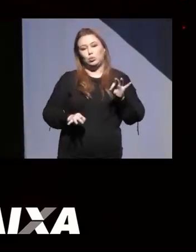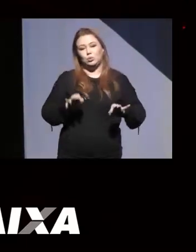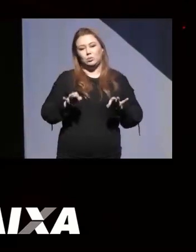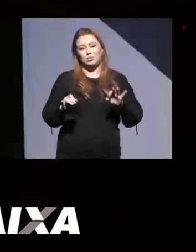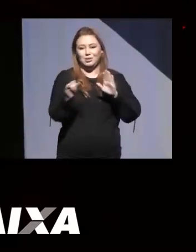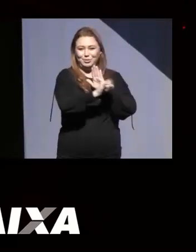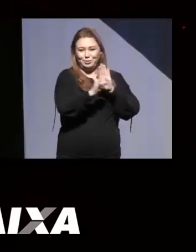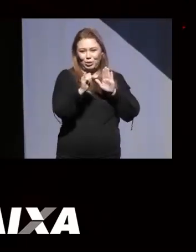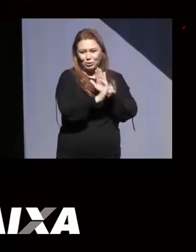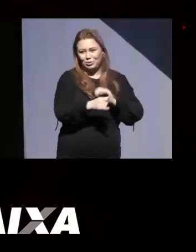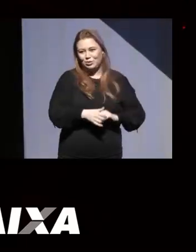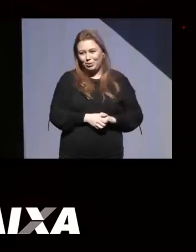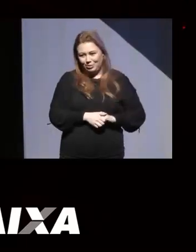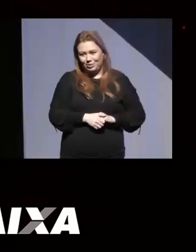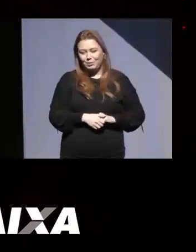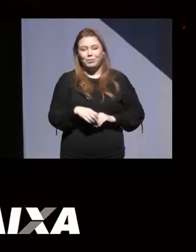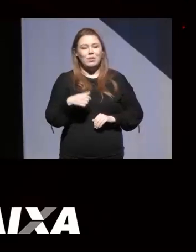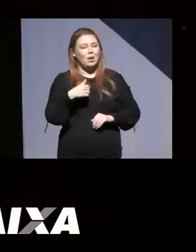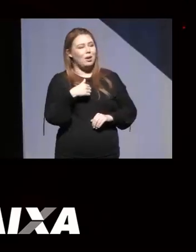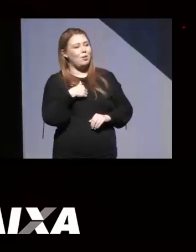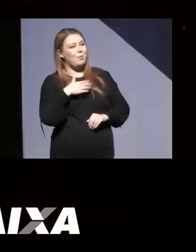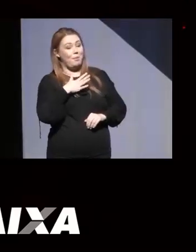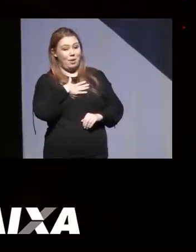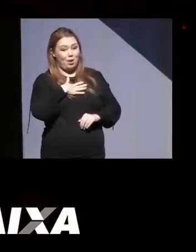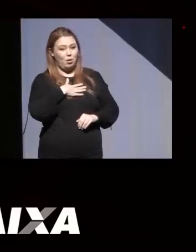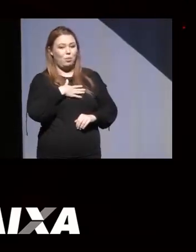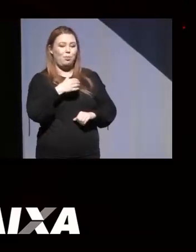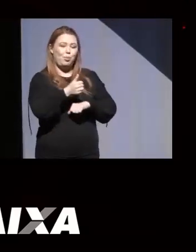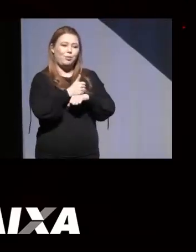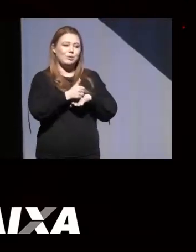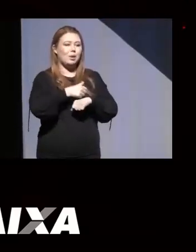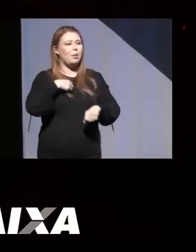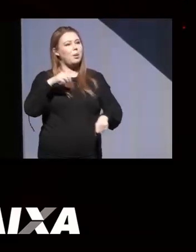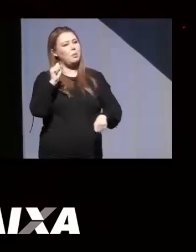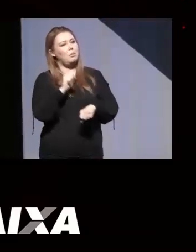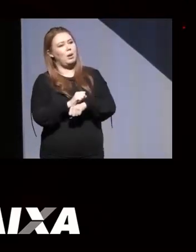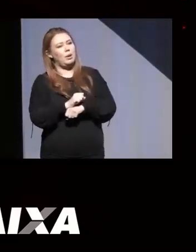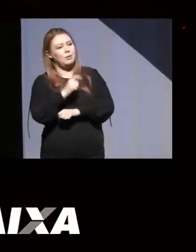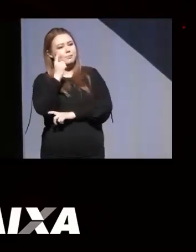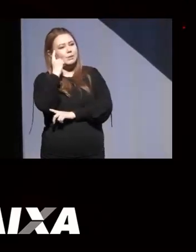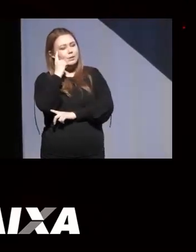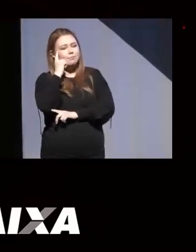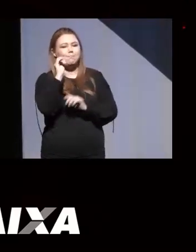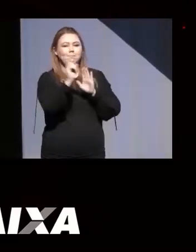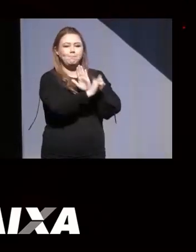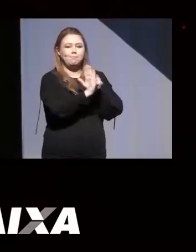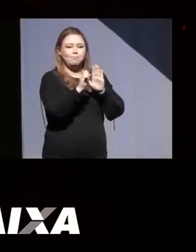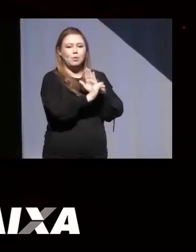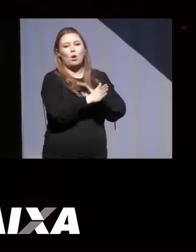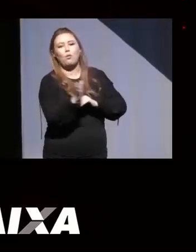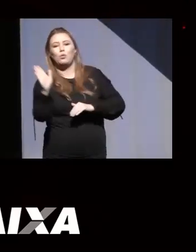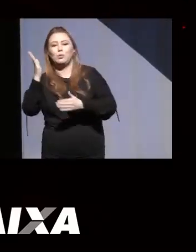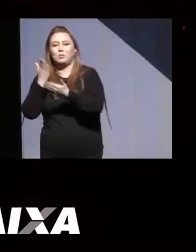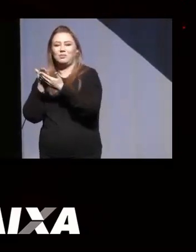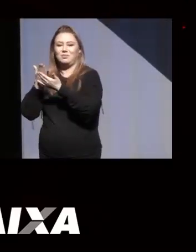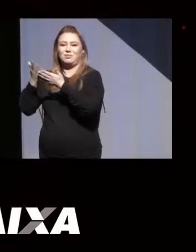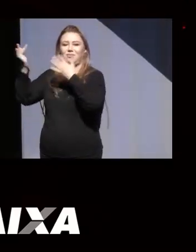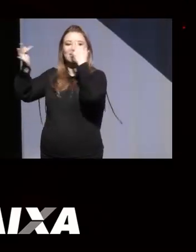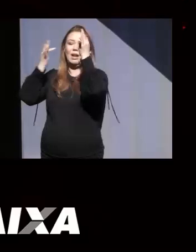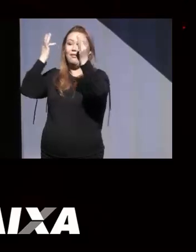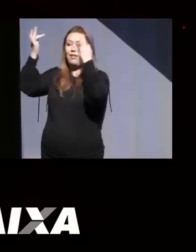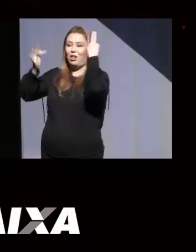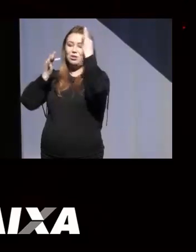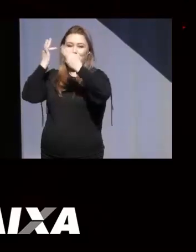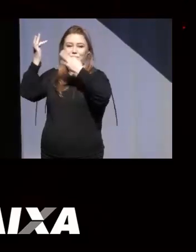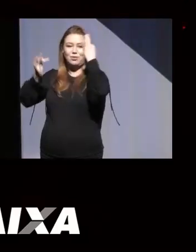falando. Eu, a uma certa altura da minha carreira, parei um pouco de estudar direito tributário para ir estudar filosofia, para